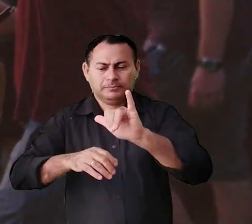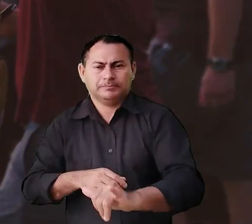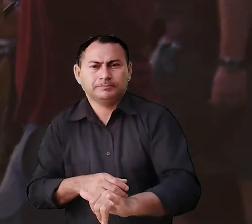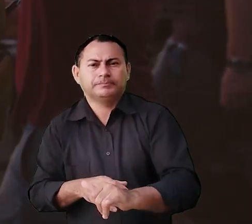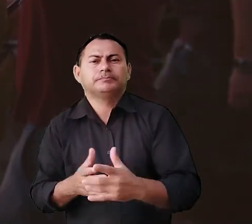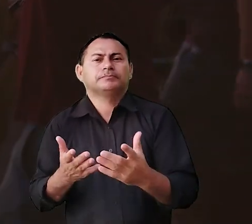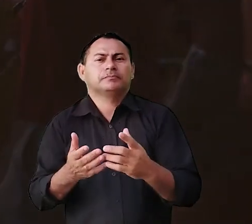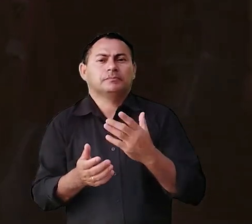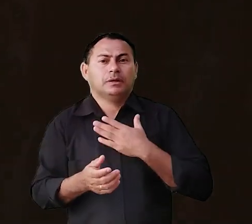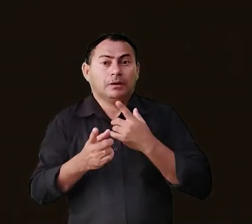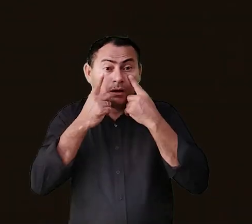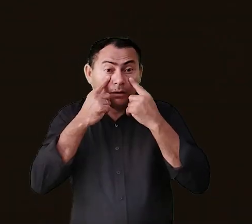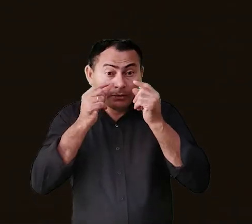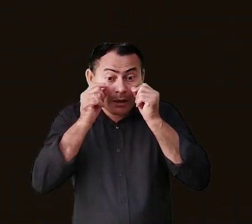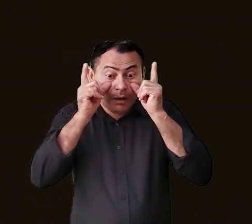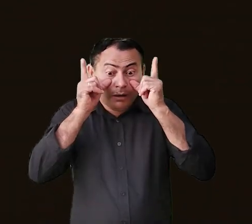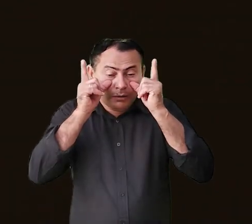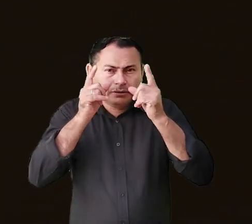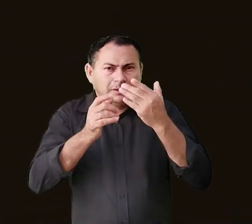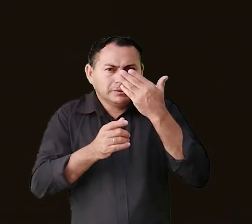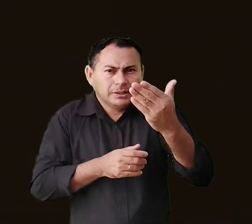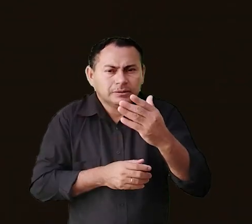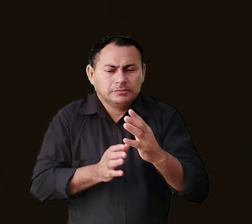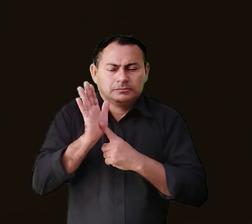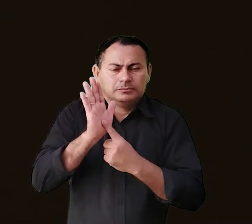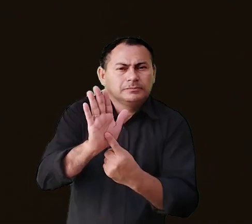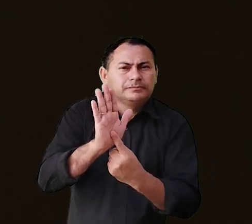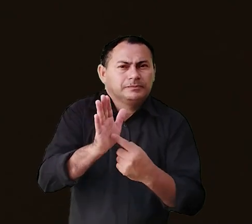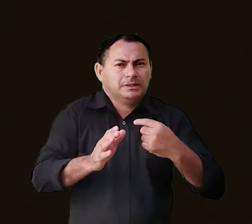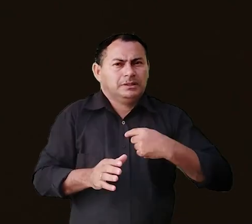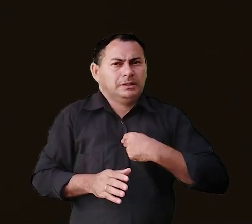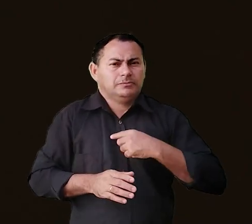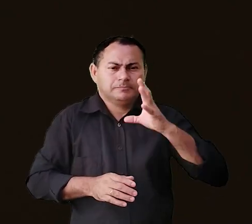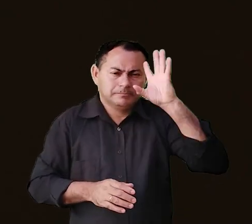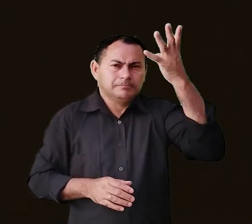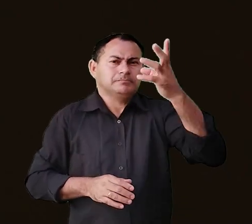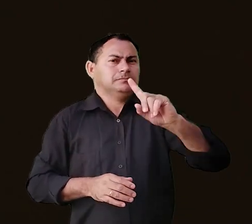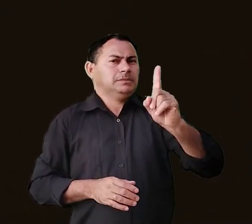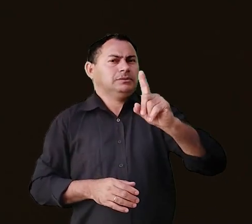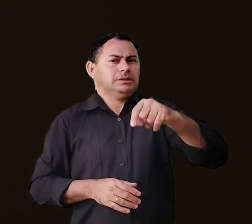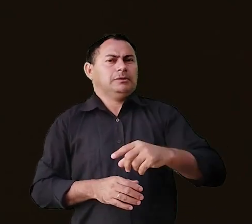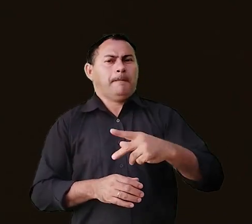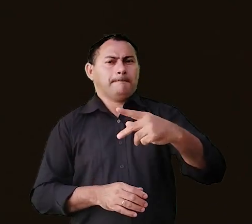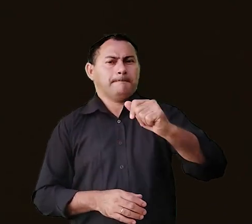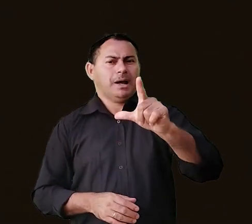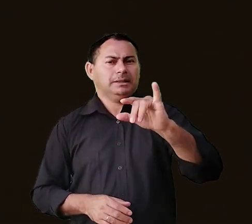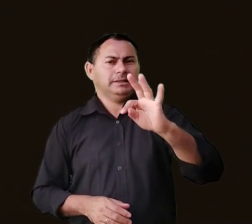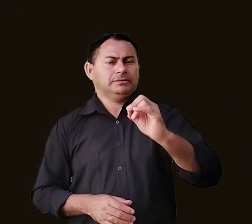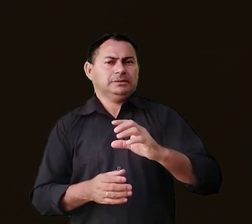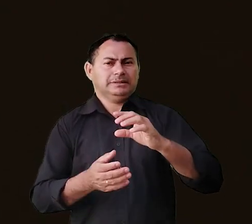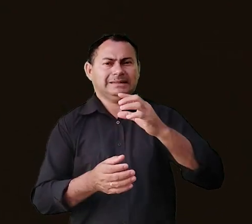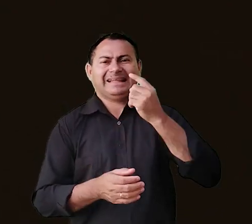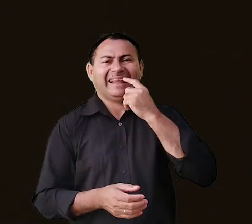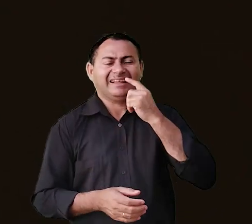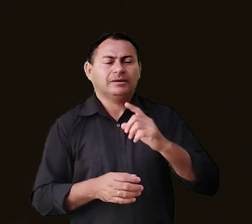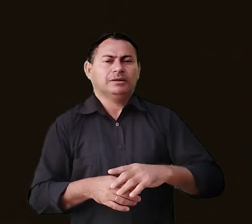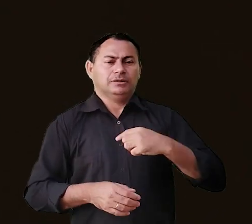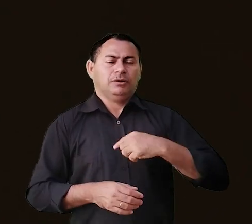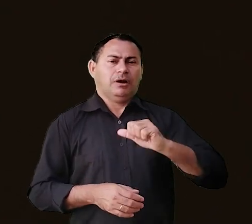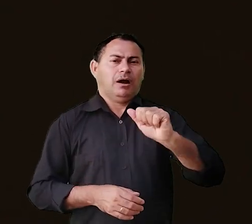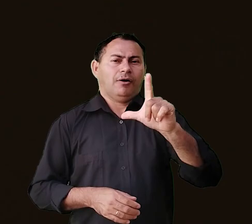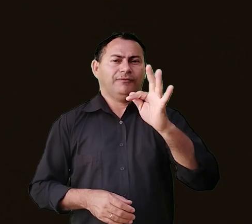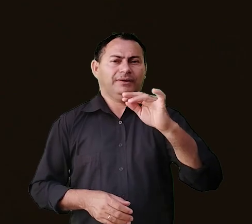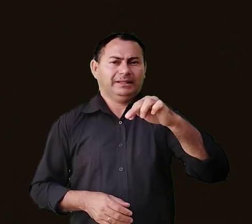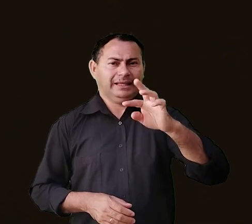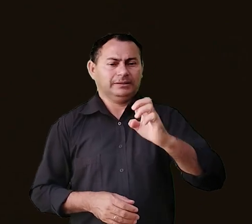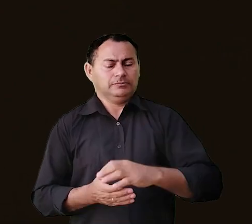serão deixados. Meus olhos se arregalaram diante daquela ilustração e eu decidi que não seria um palito de dente. Eu